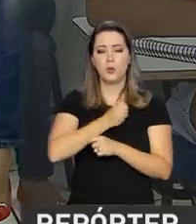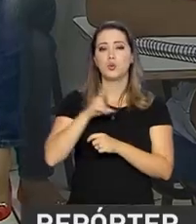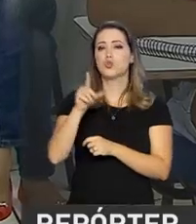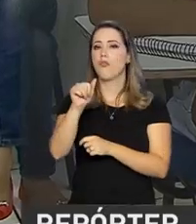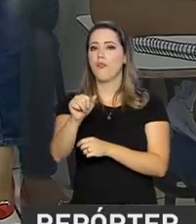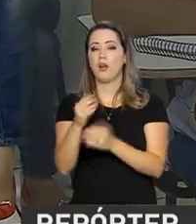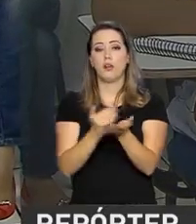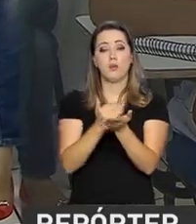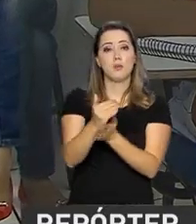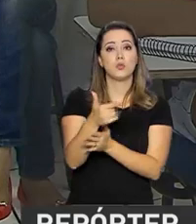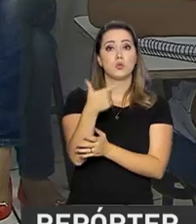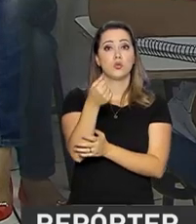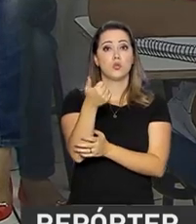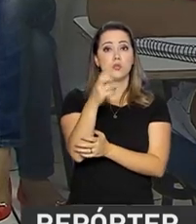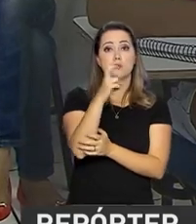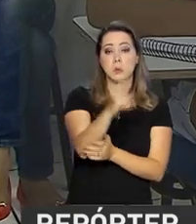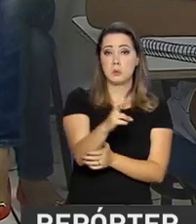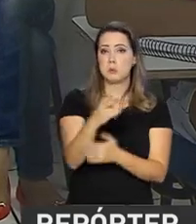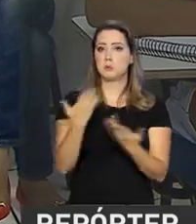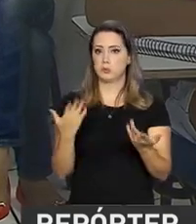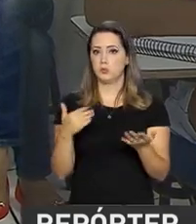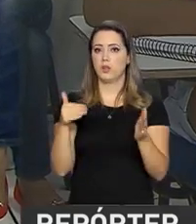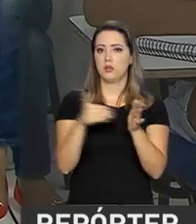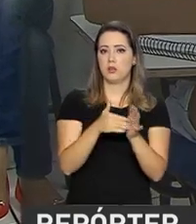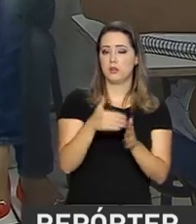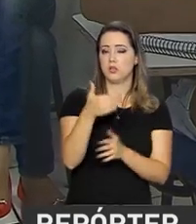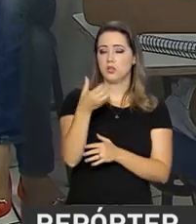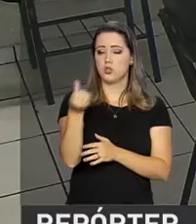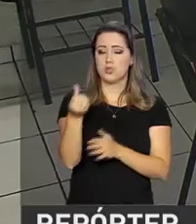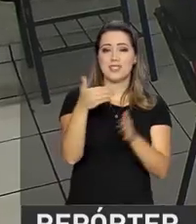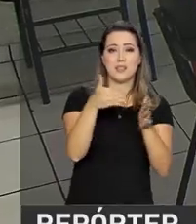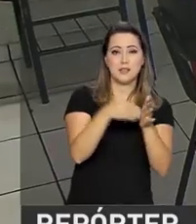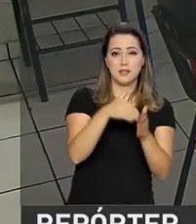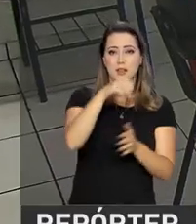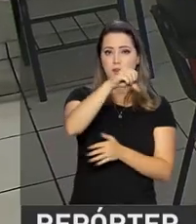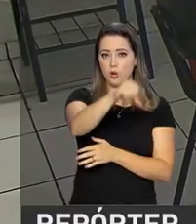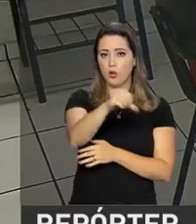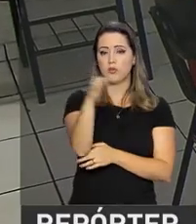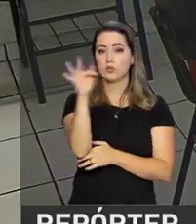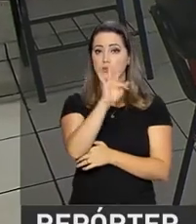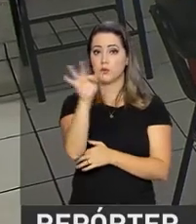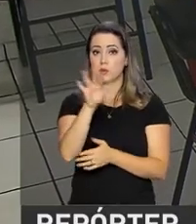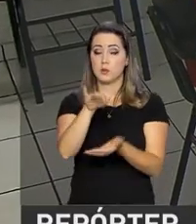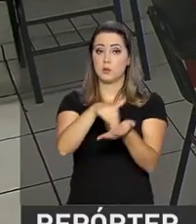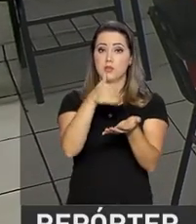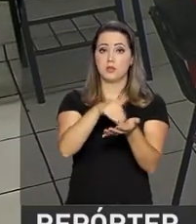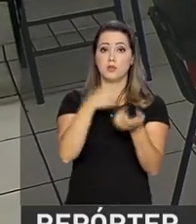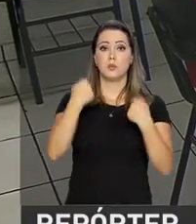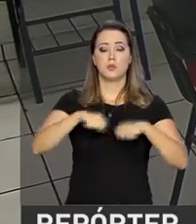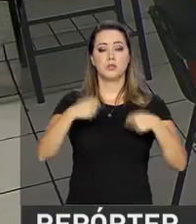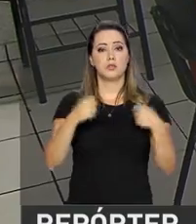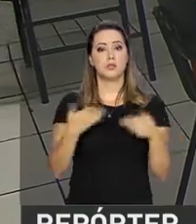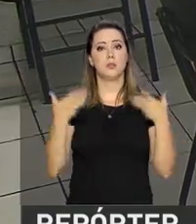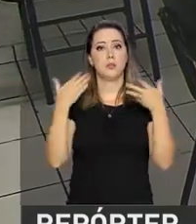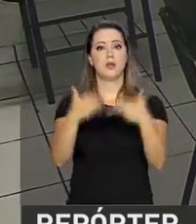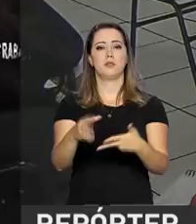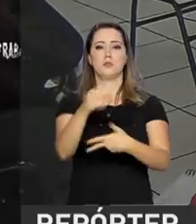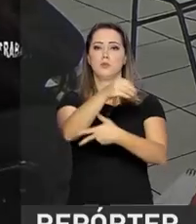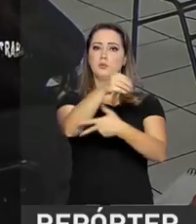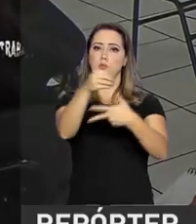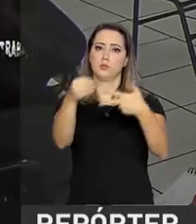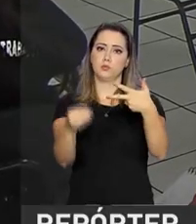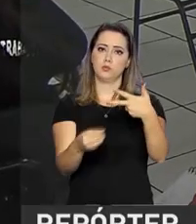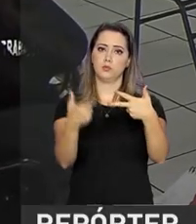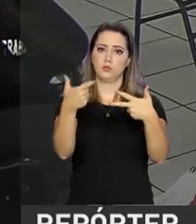As inscrições começam no dia 6 e vão até o dia 9 de fevereiro. Para se inscrever no ProUni, é preciso ter participado do Enem